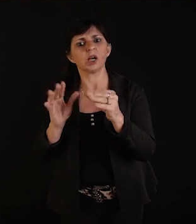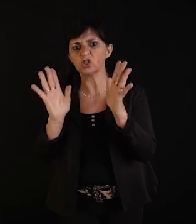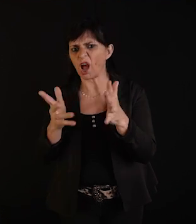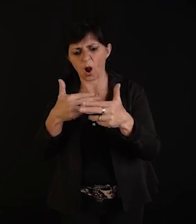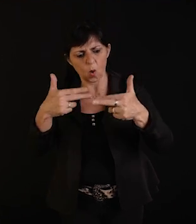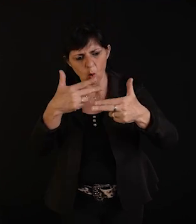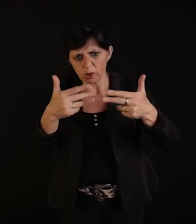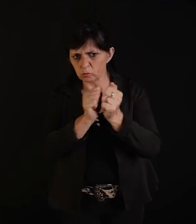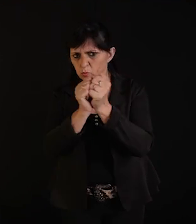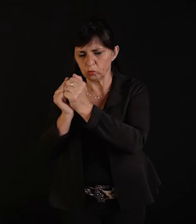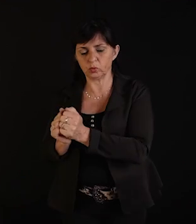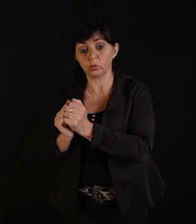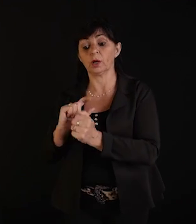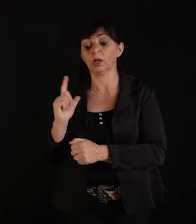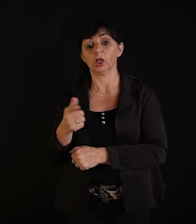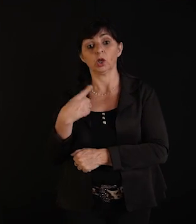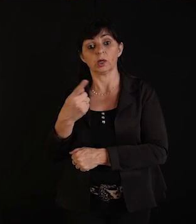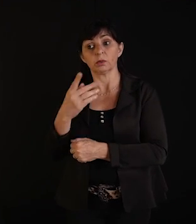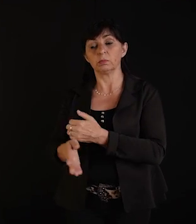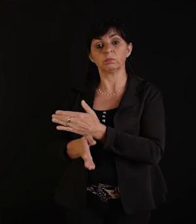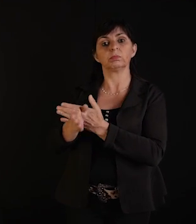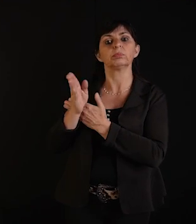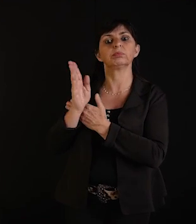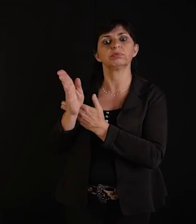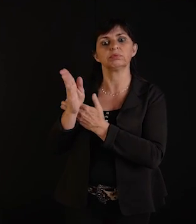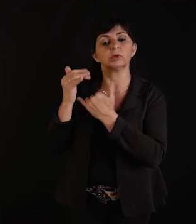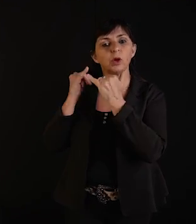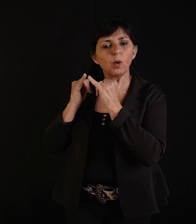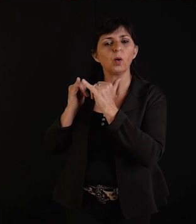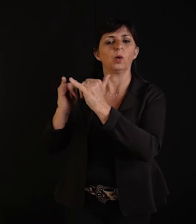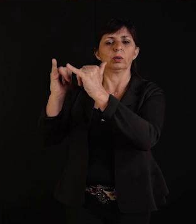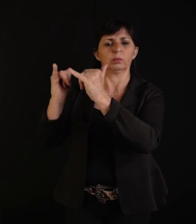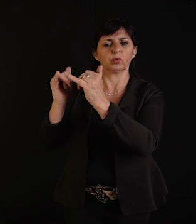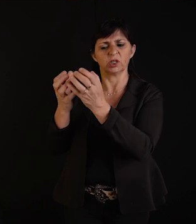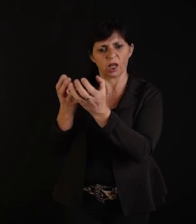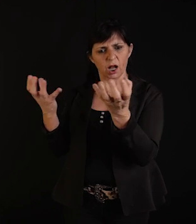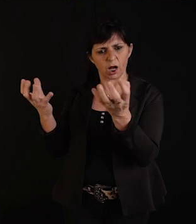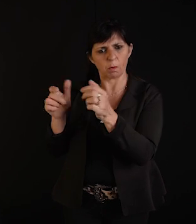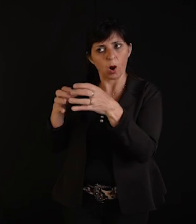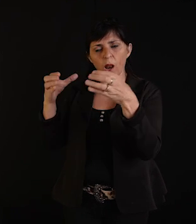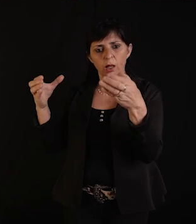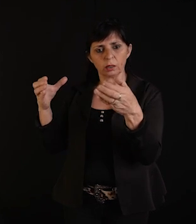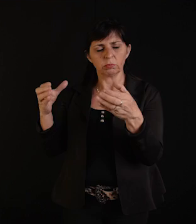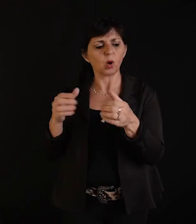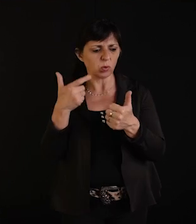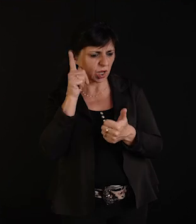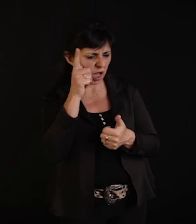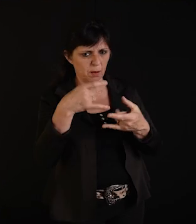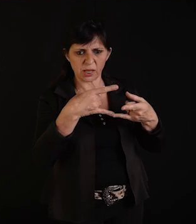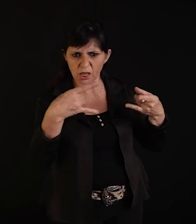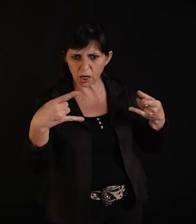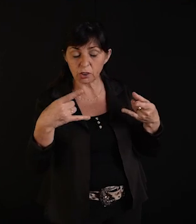vamos pegar um ônibus de linha aí, vamos para Campo Grande. Tu consegue ver para nós as passagens aí? Eu falei, claro, deixa para mim. Fui